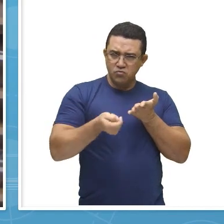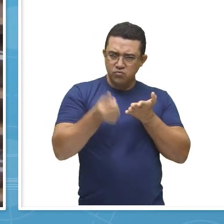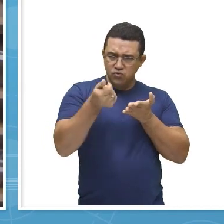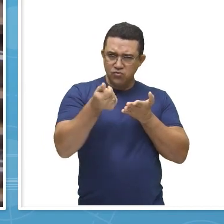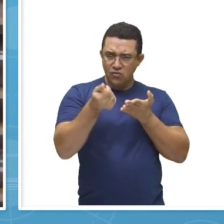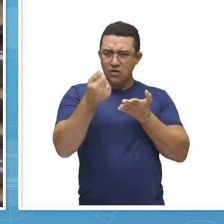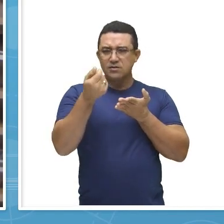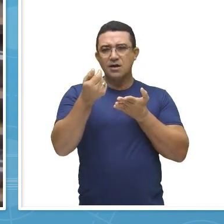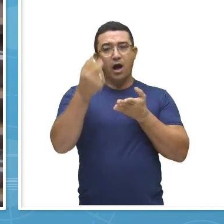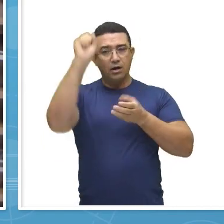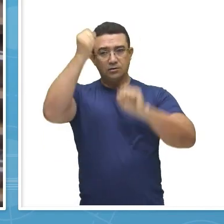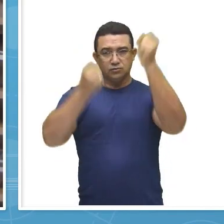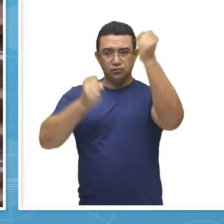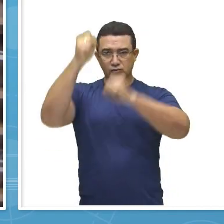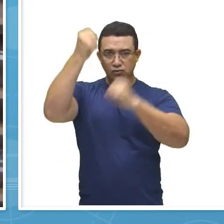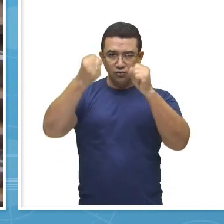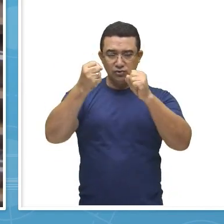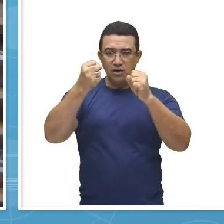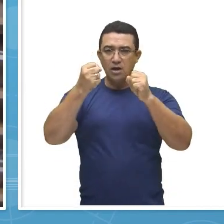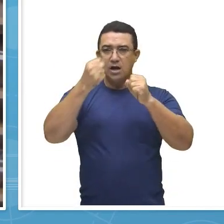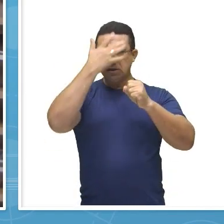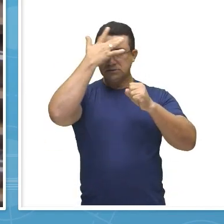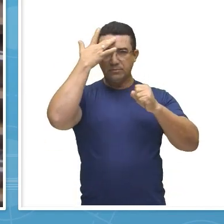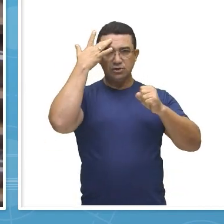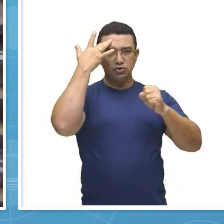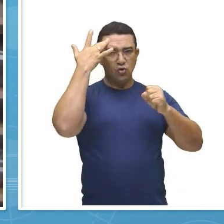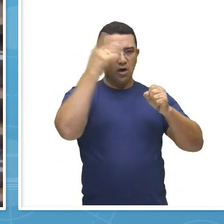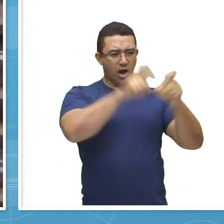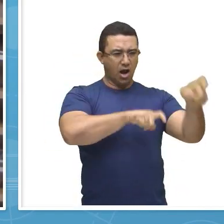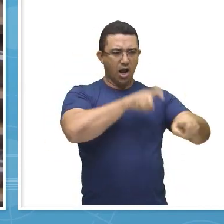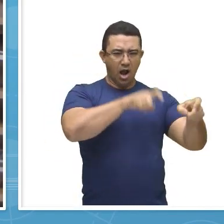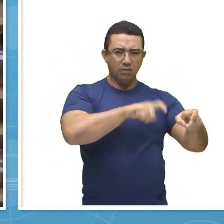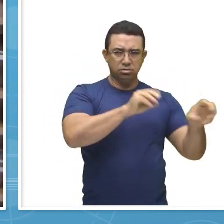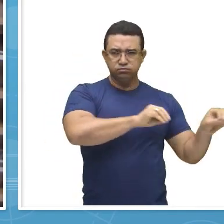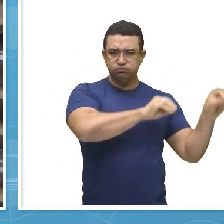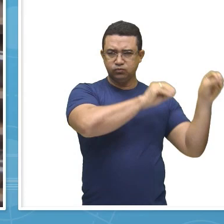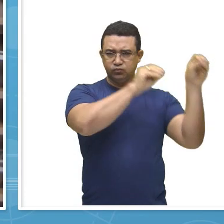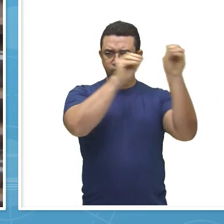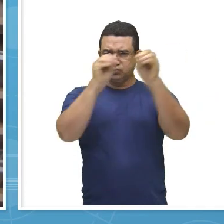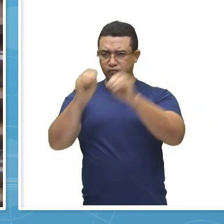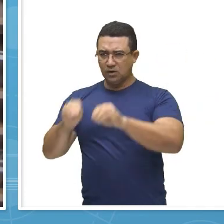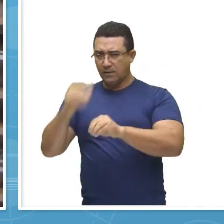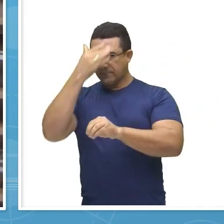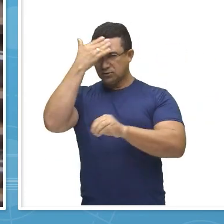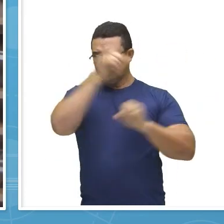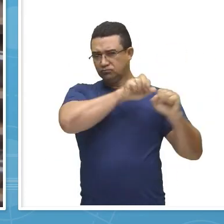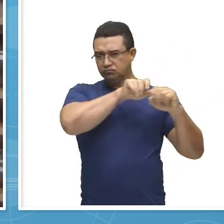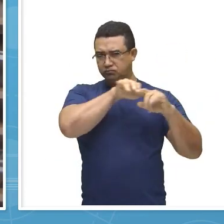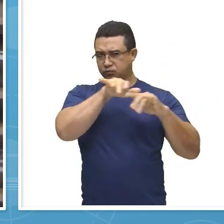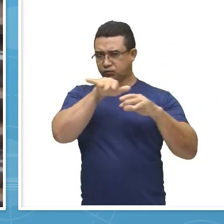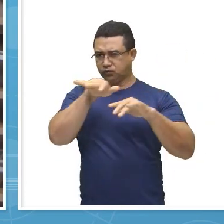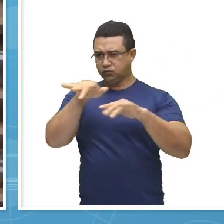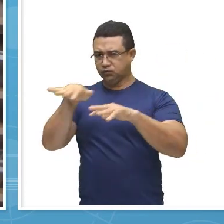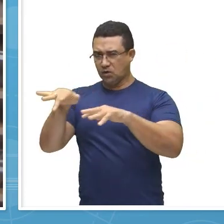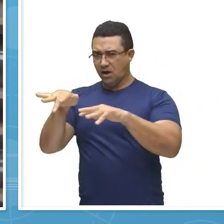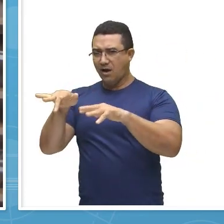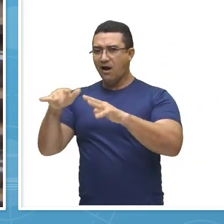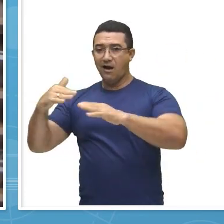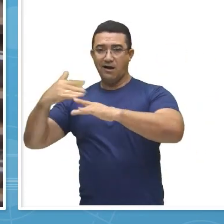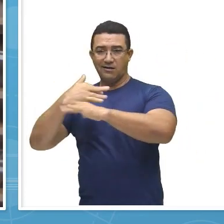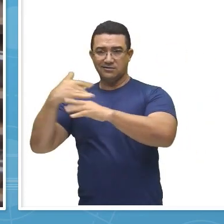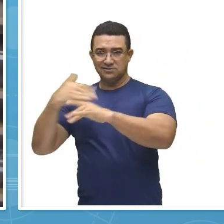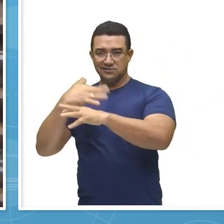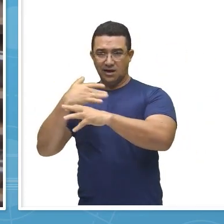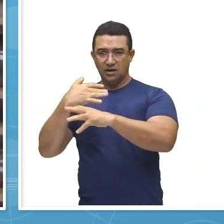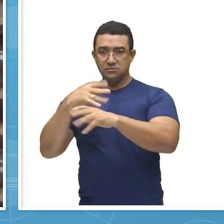no campo, vai se voltar os olhares e até mesmo a demanda de pessoas para a cidade. Isso vai acontecer o